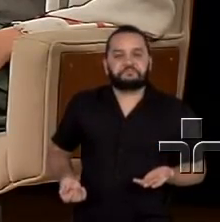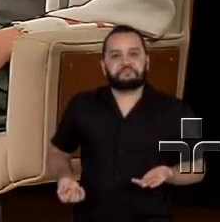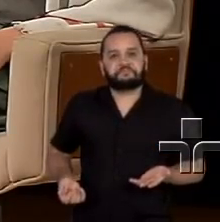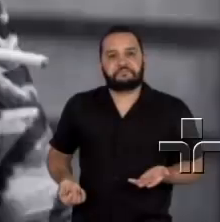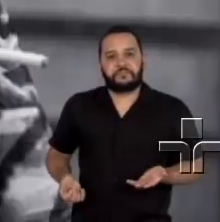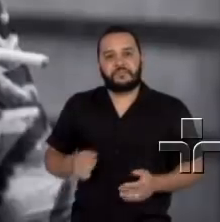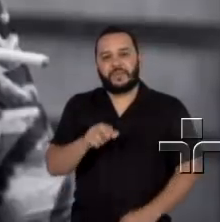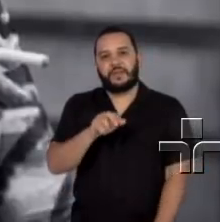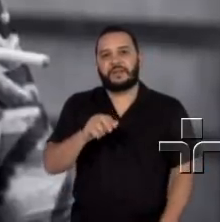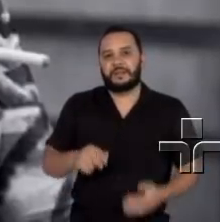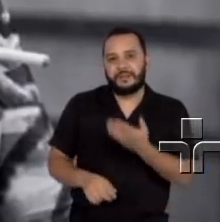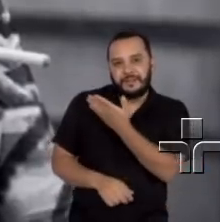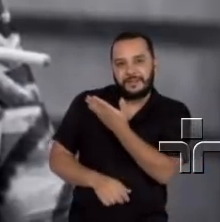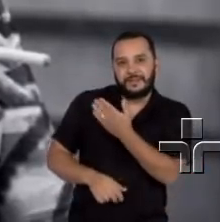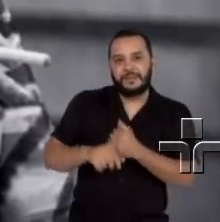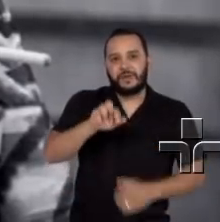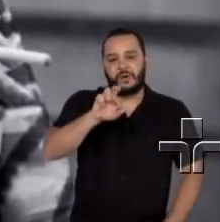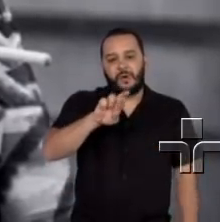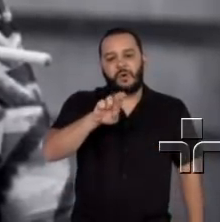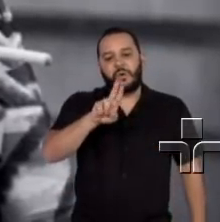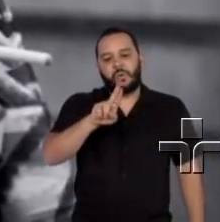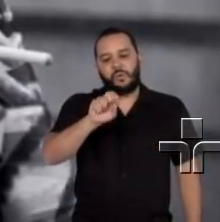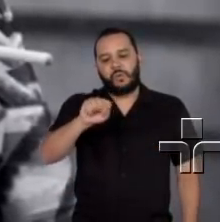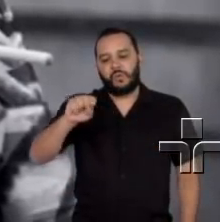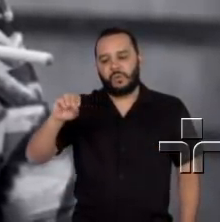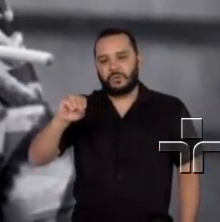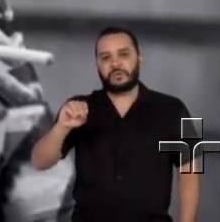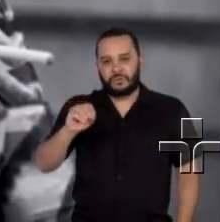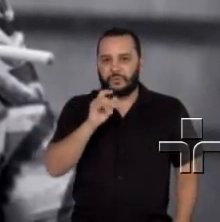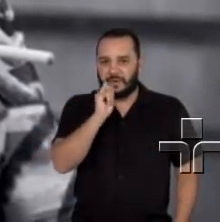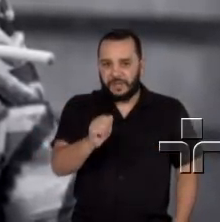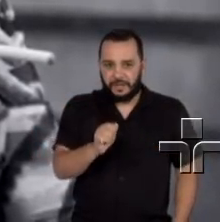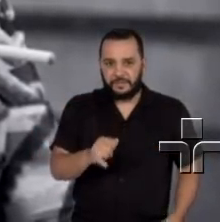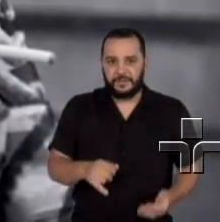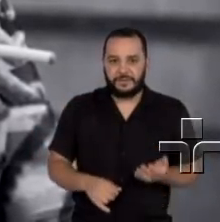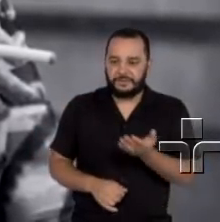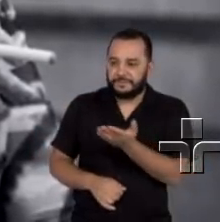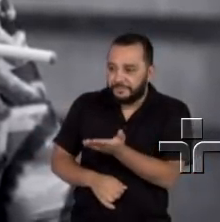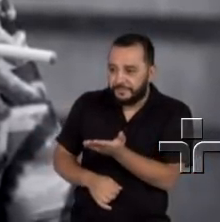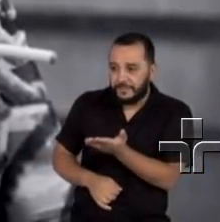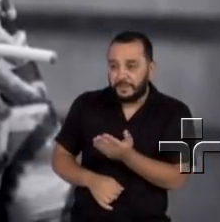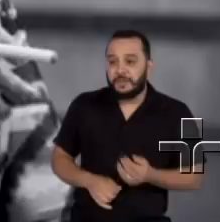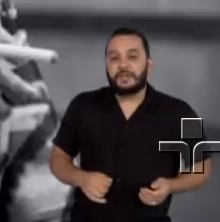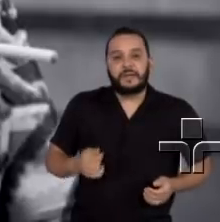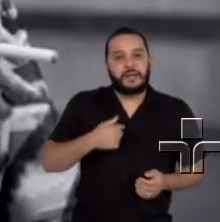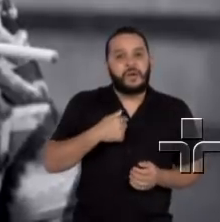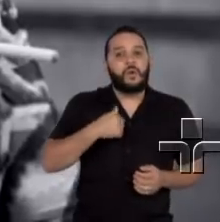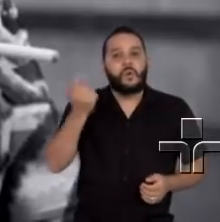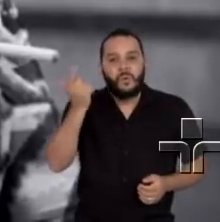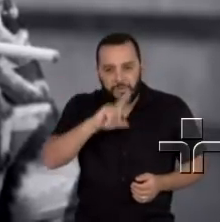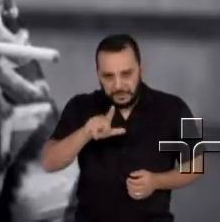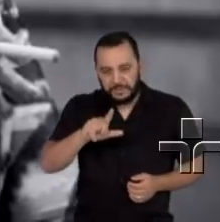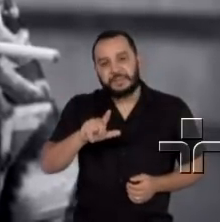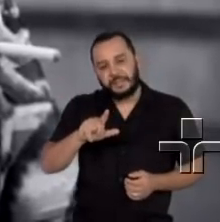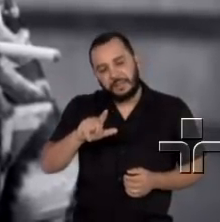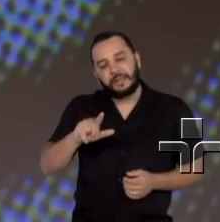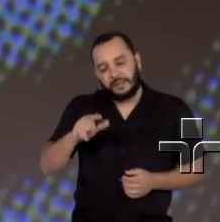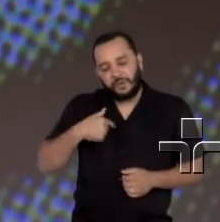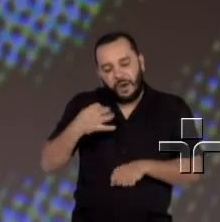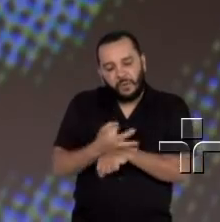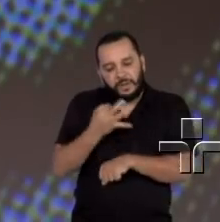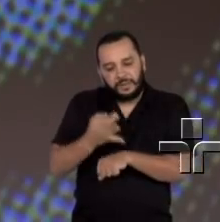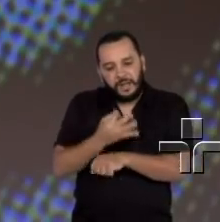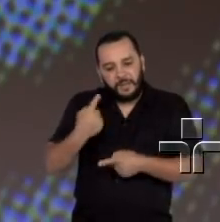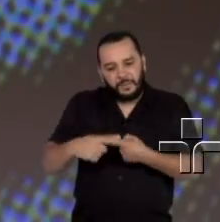E o Russo dizia uma coisa para Darlene, ele dizia, Darlene, eu só consigo aguentar porque eu finjo que eu não estou aqui.